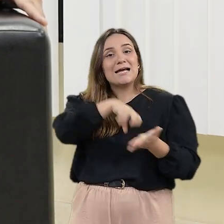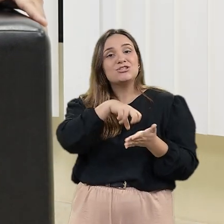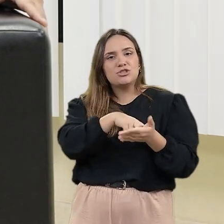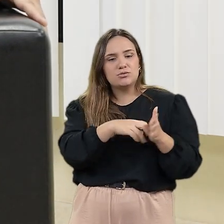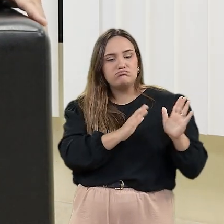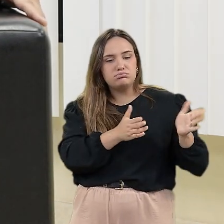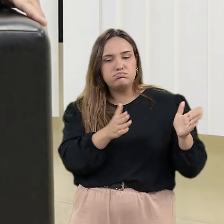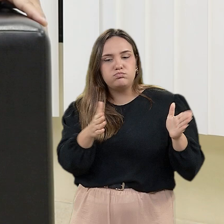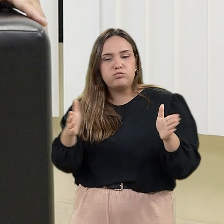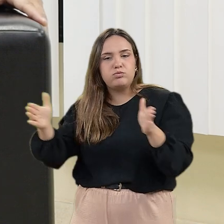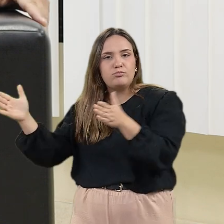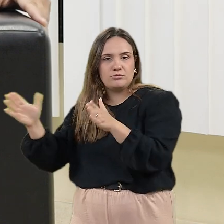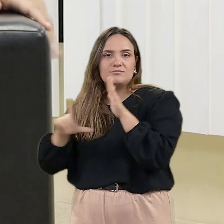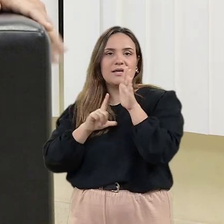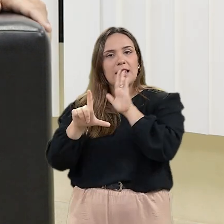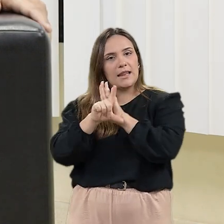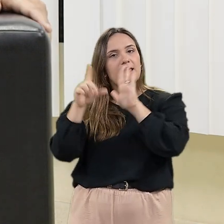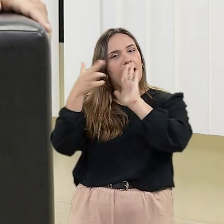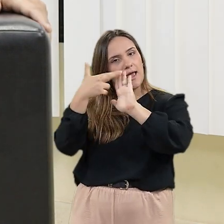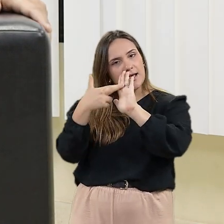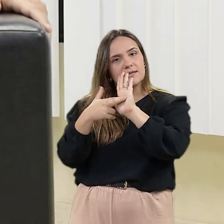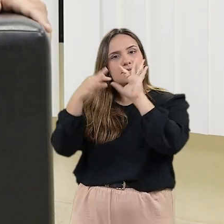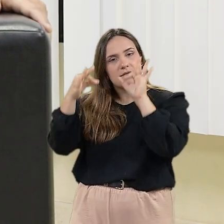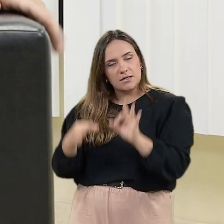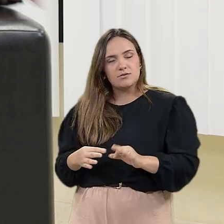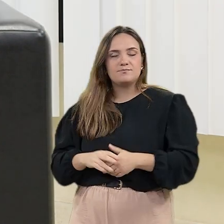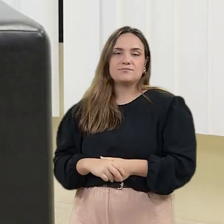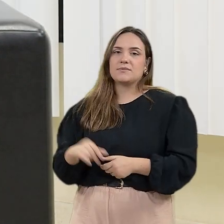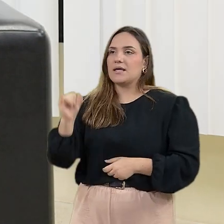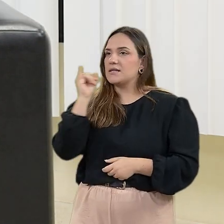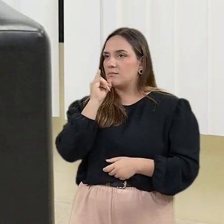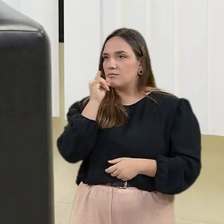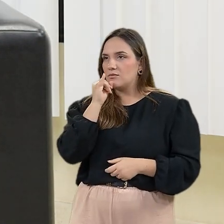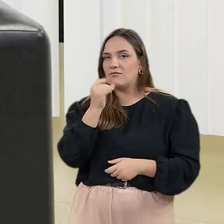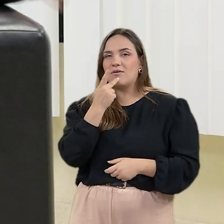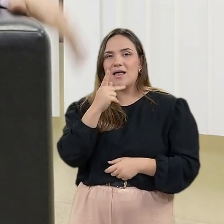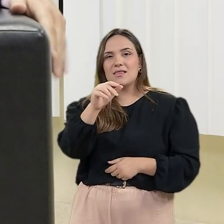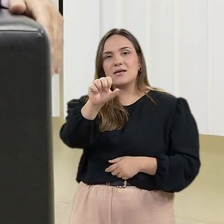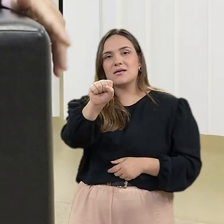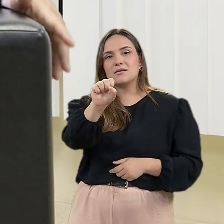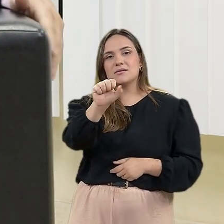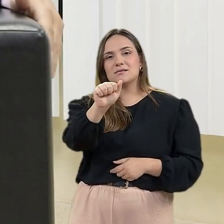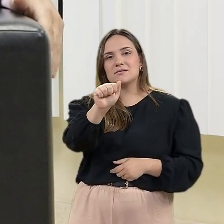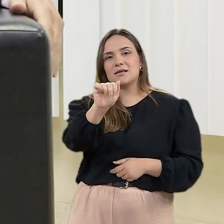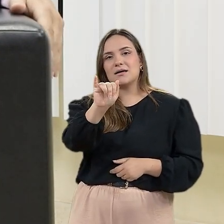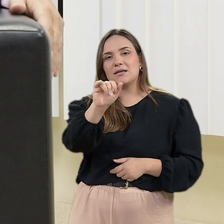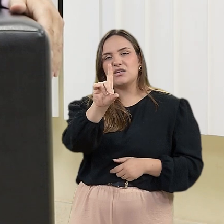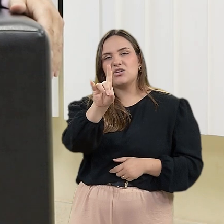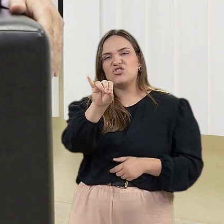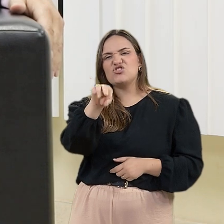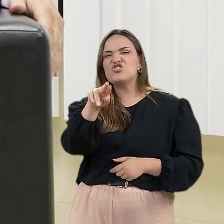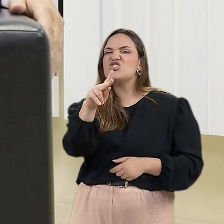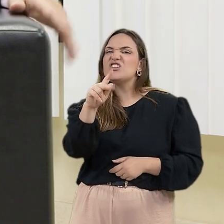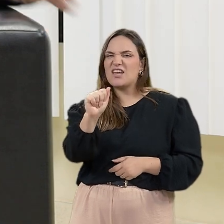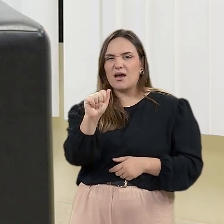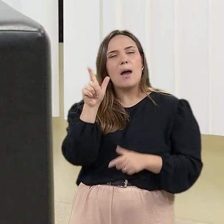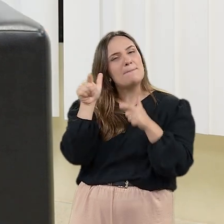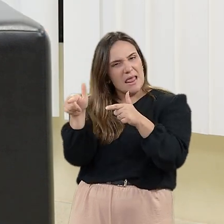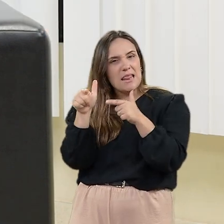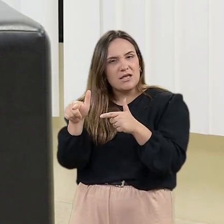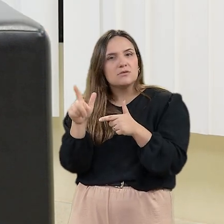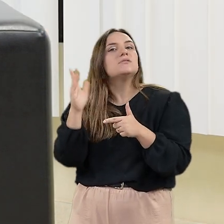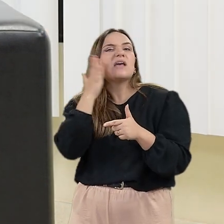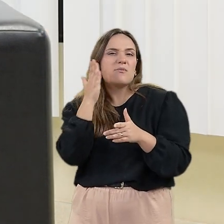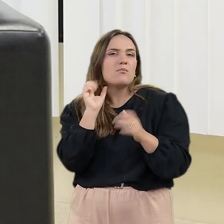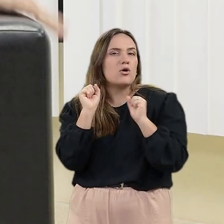primeiro endurecimento foi em relação à saída temporária, que as pessoas chamam vulgarmente de saidinha, né? Então, já